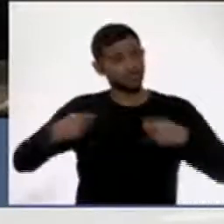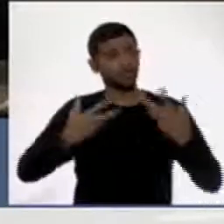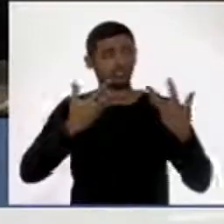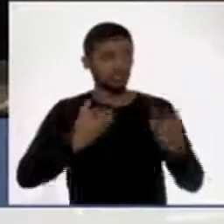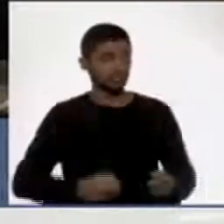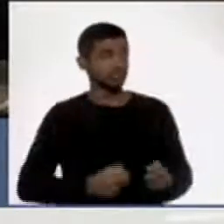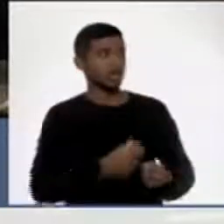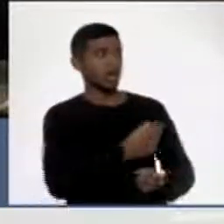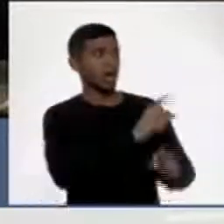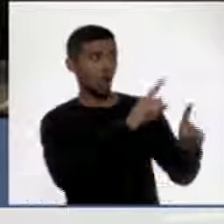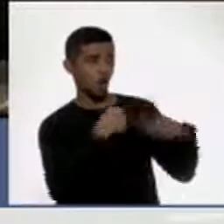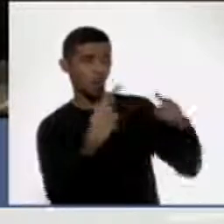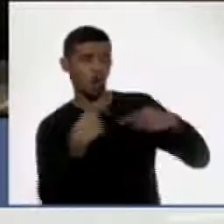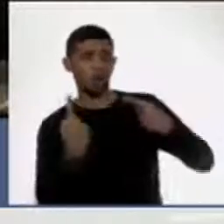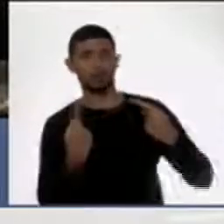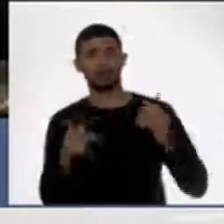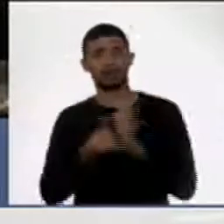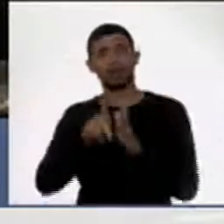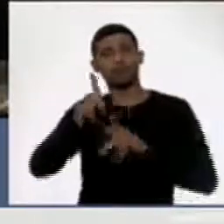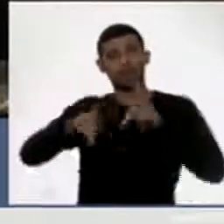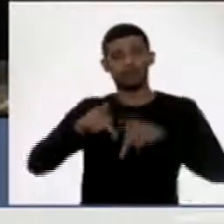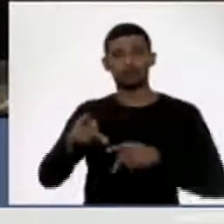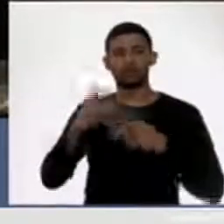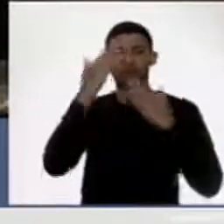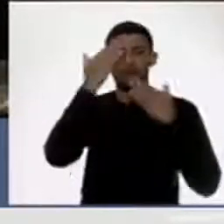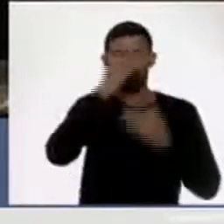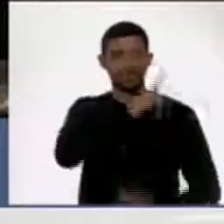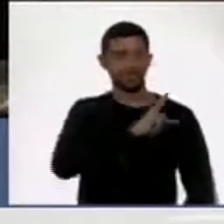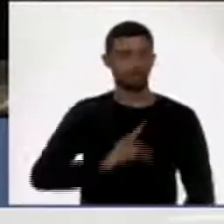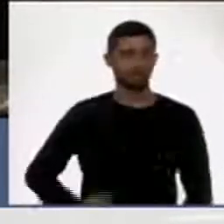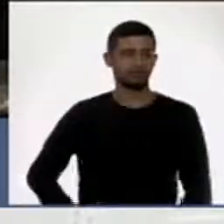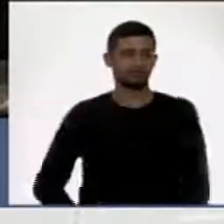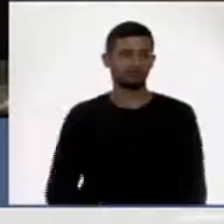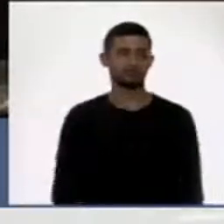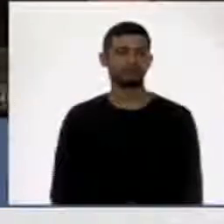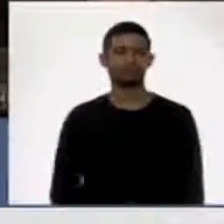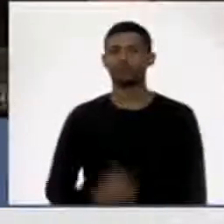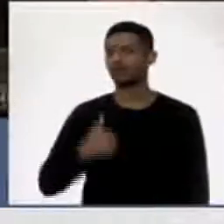críticas da própria população. Muito obrigado, senhor presidente. Eu que agradeço, nobre deputado.